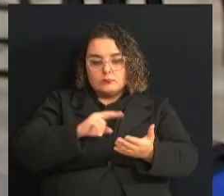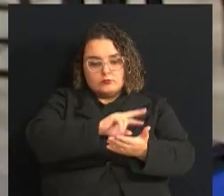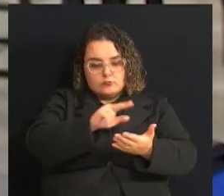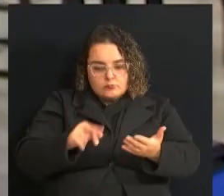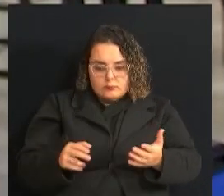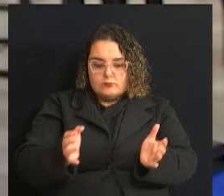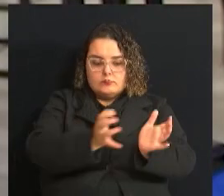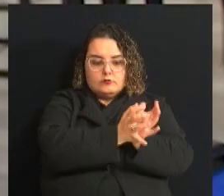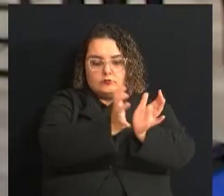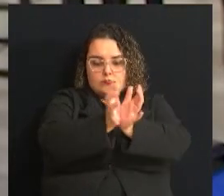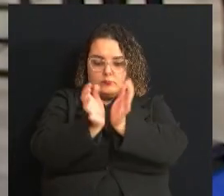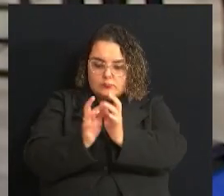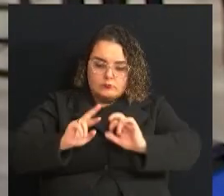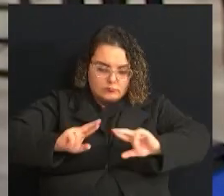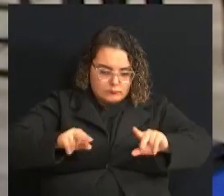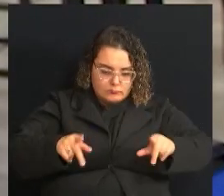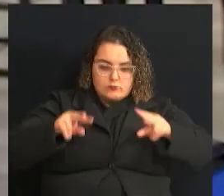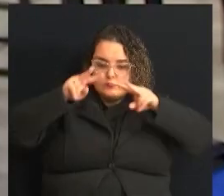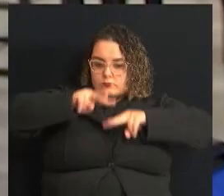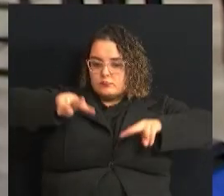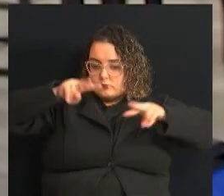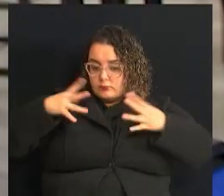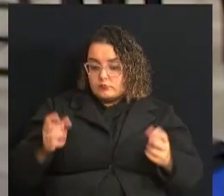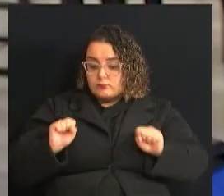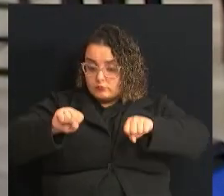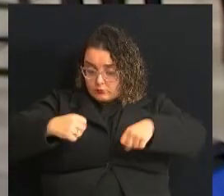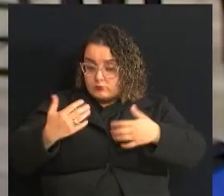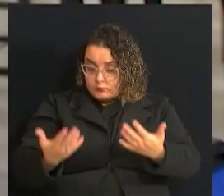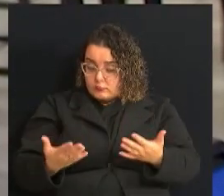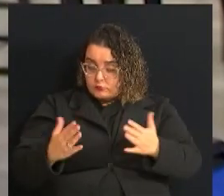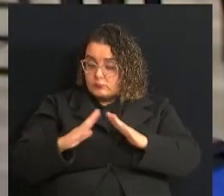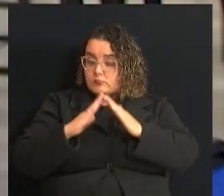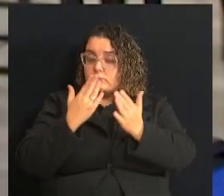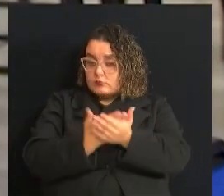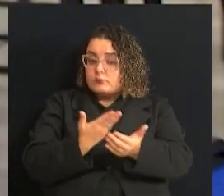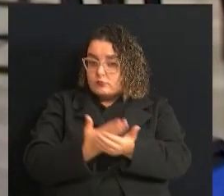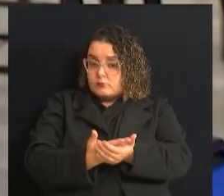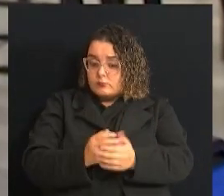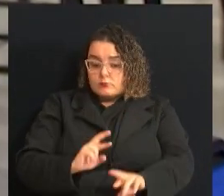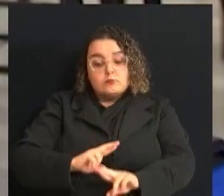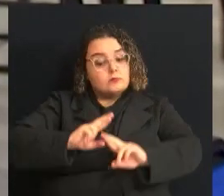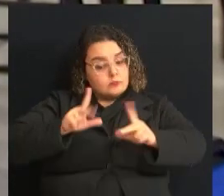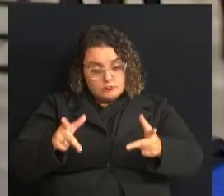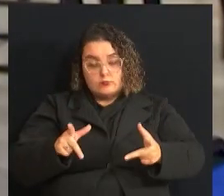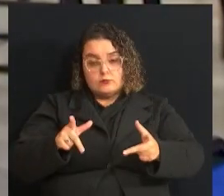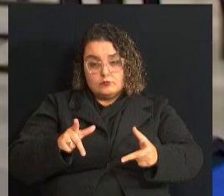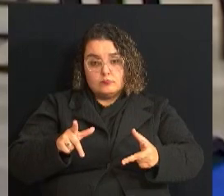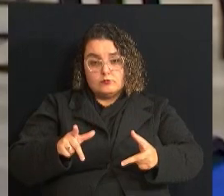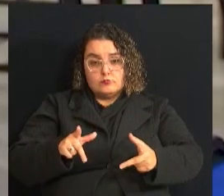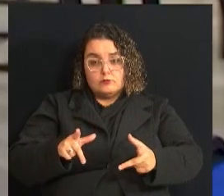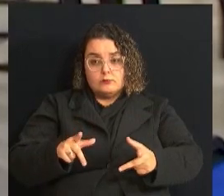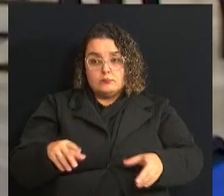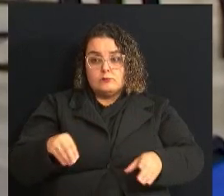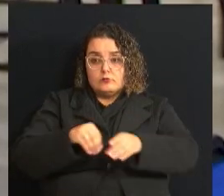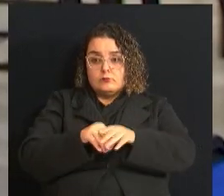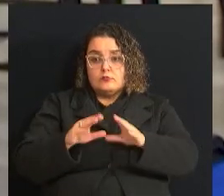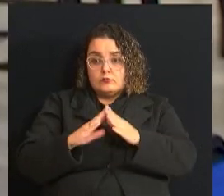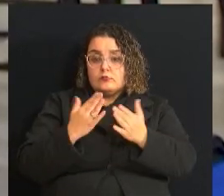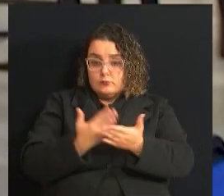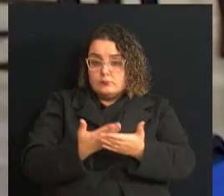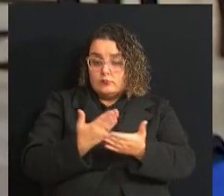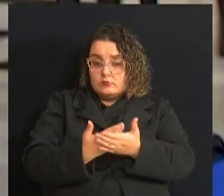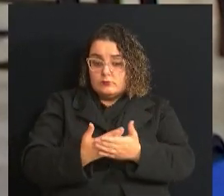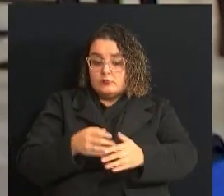diferentes perspectivas, defendendo uma educação diferente da que acontece na escola, passou a